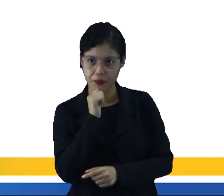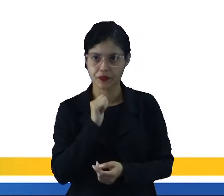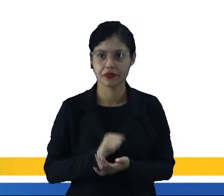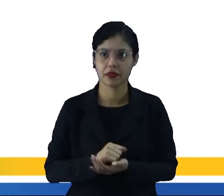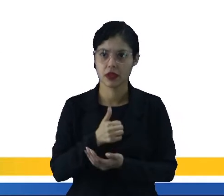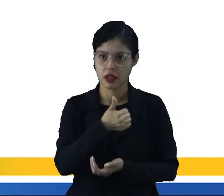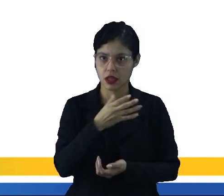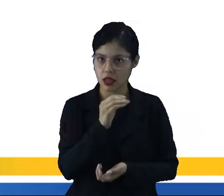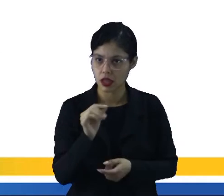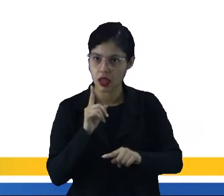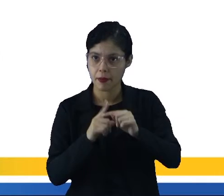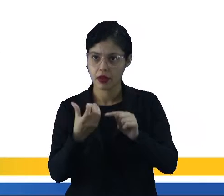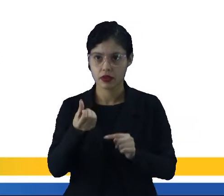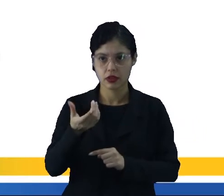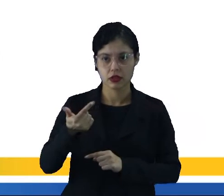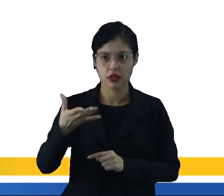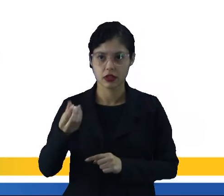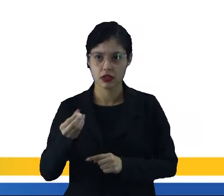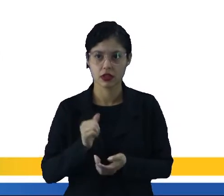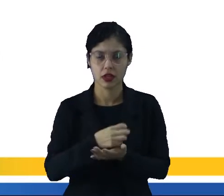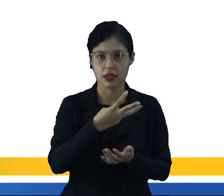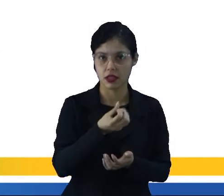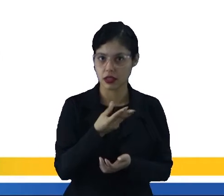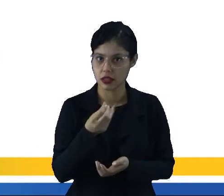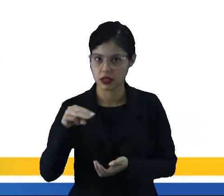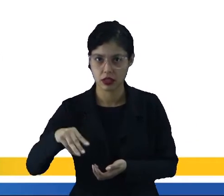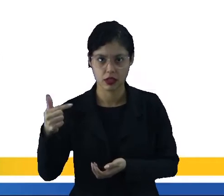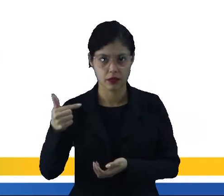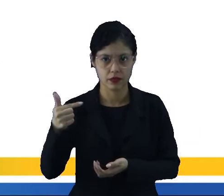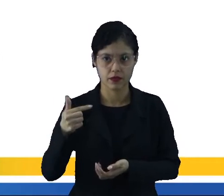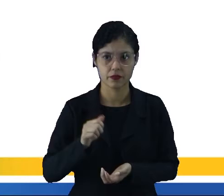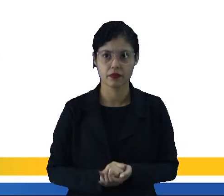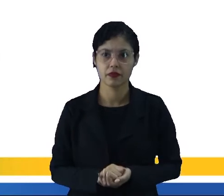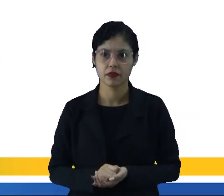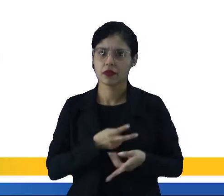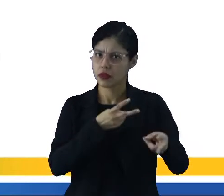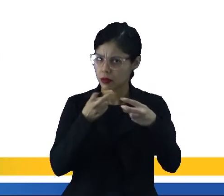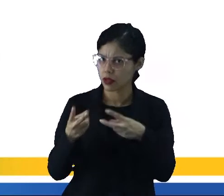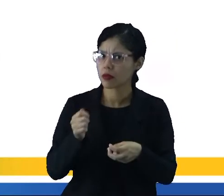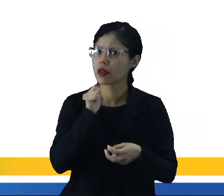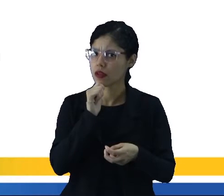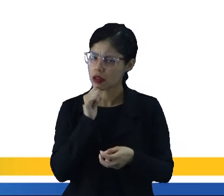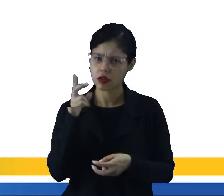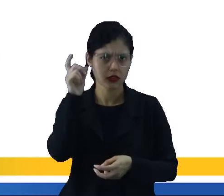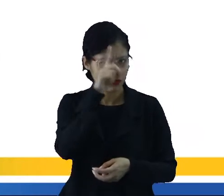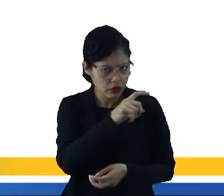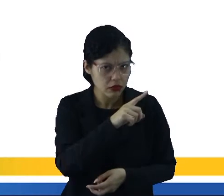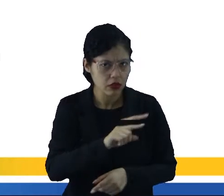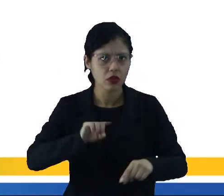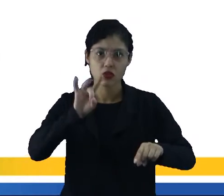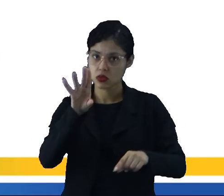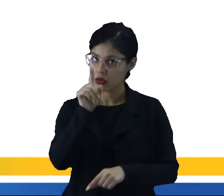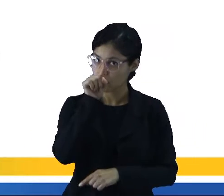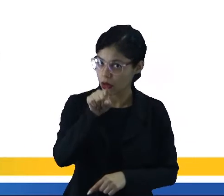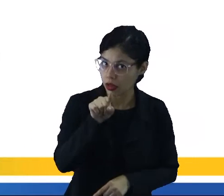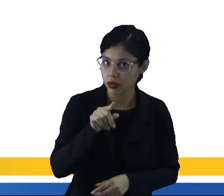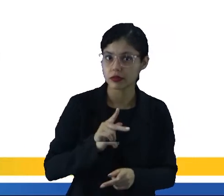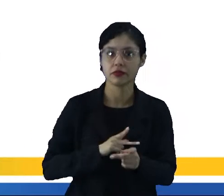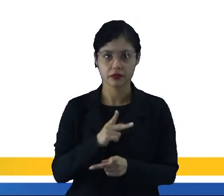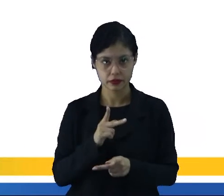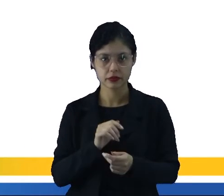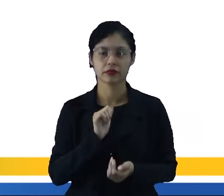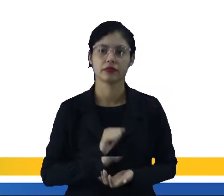sem mais 260 vai me dar 360 metros quadrados perceberam que não é complicado então depende só de você se